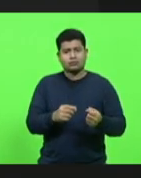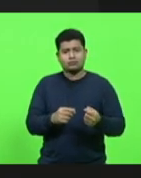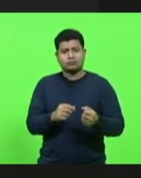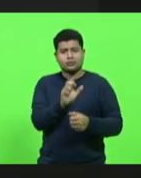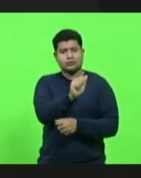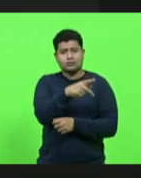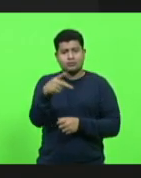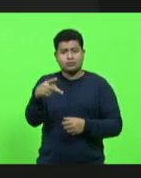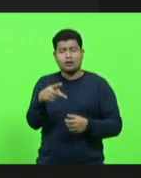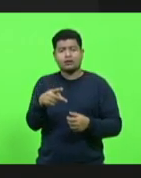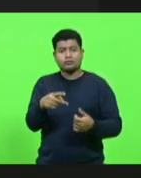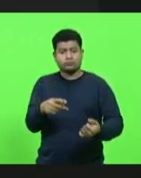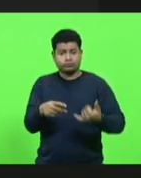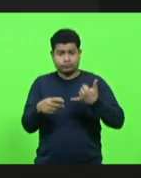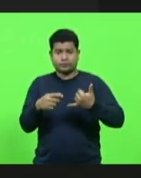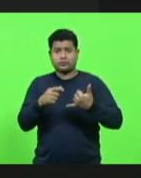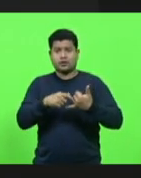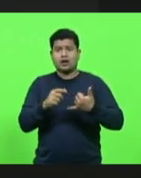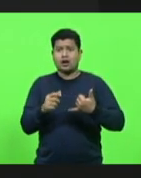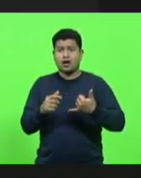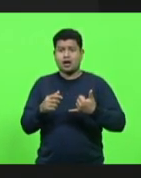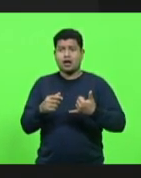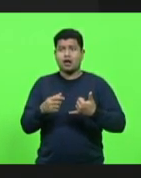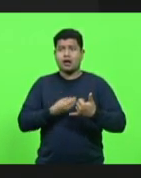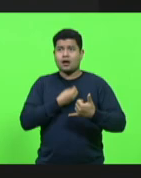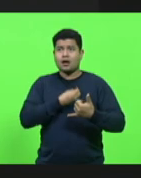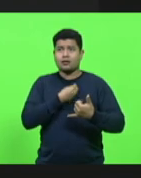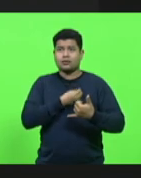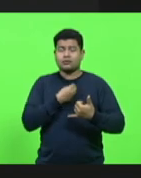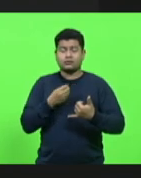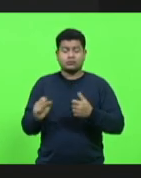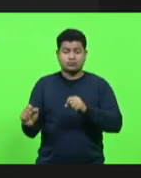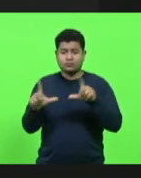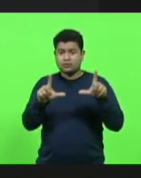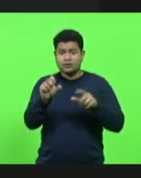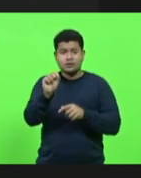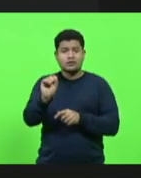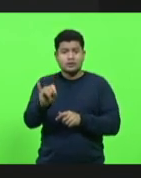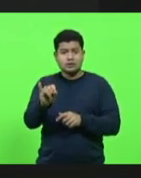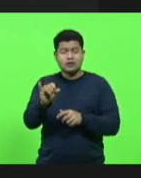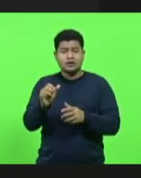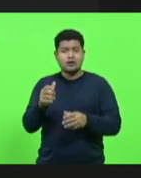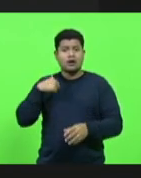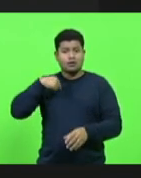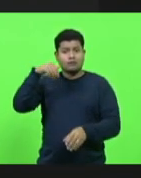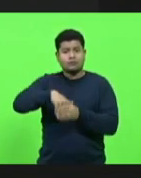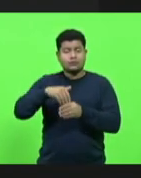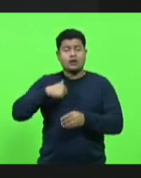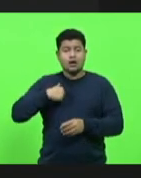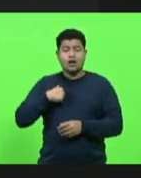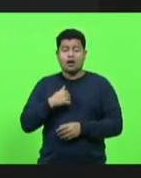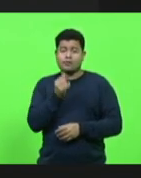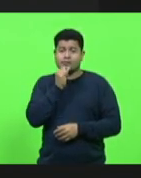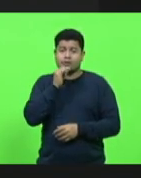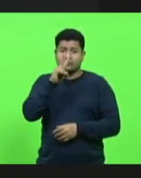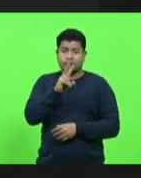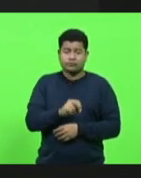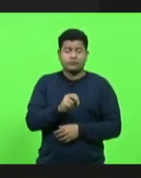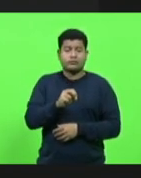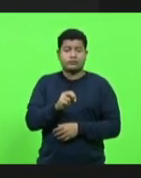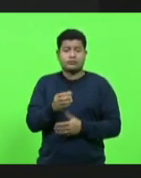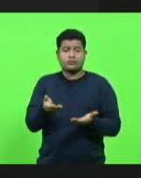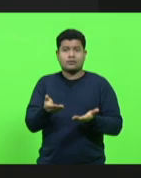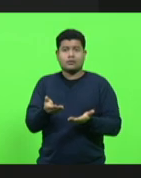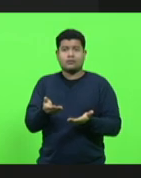já havia sido aberta há muito tempo. Se abriu a possibilidade de voto. Eu votei não, por exemplo. Como é que não se pode contar o